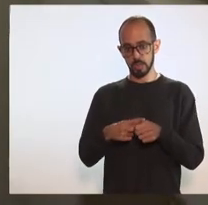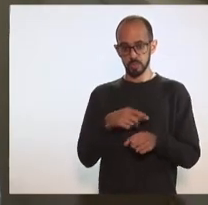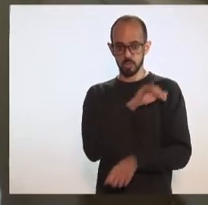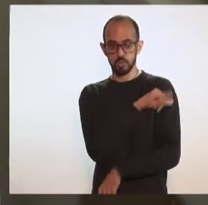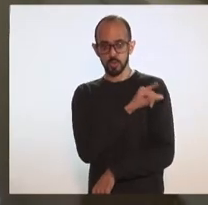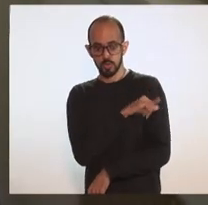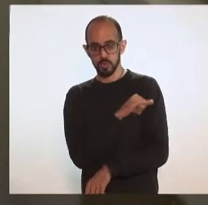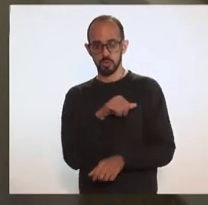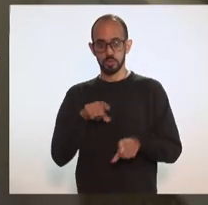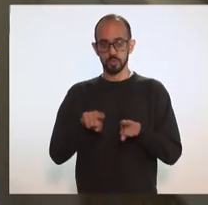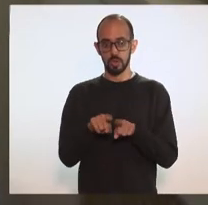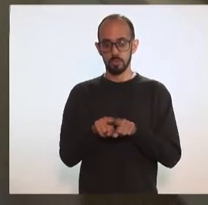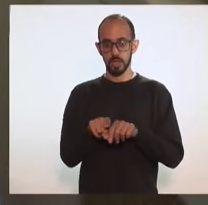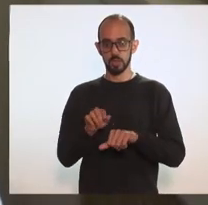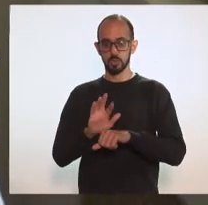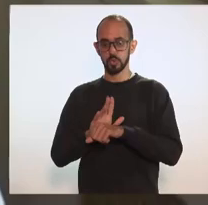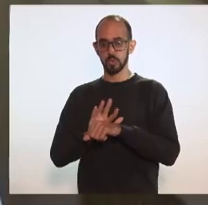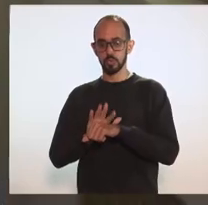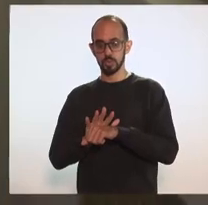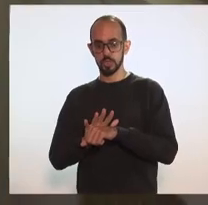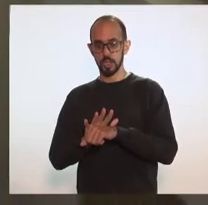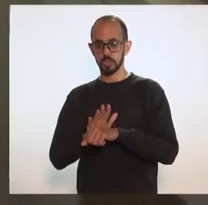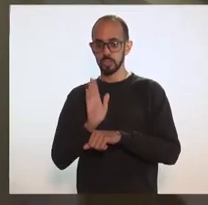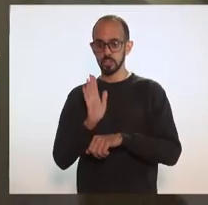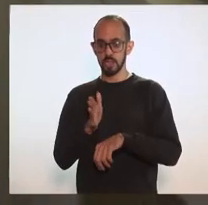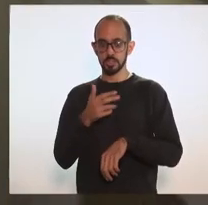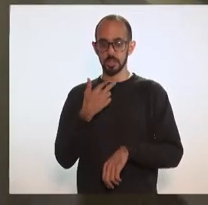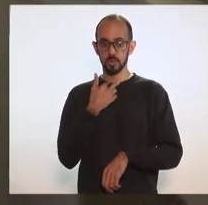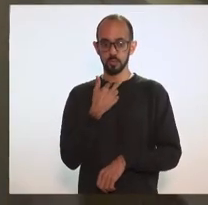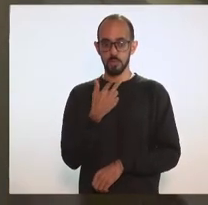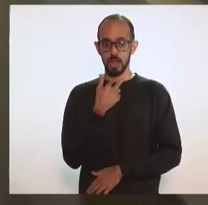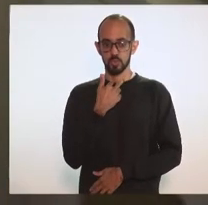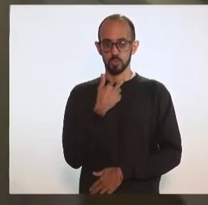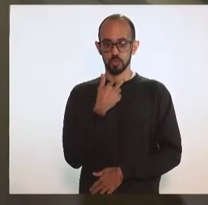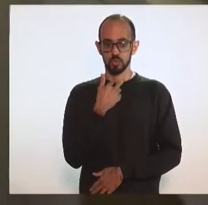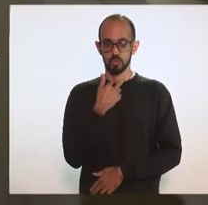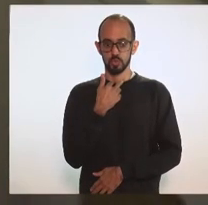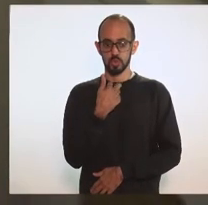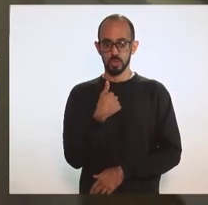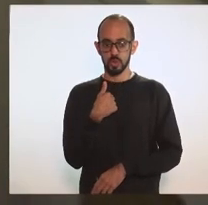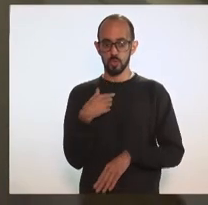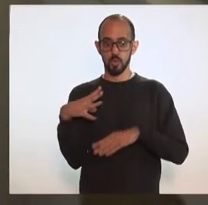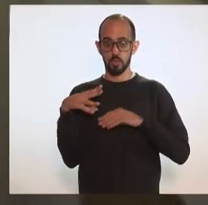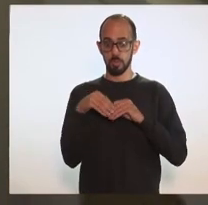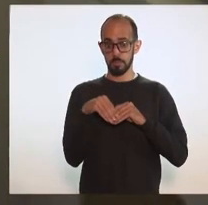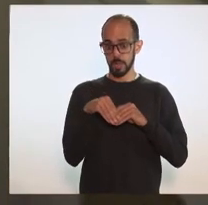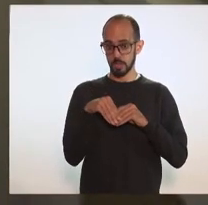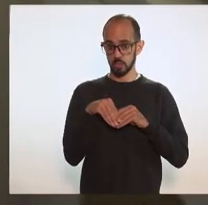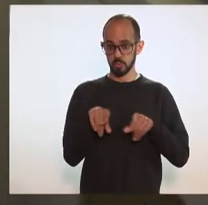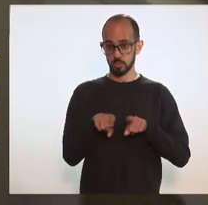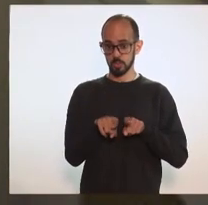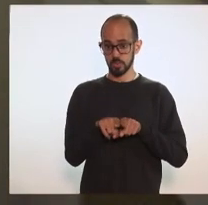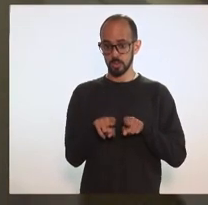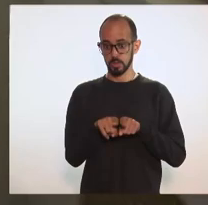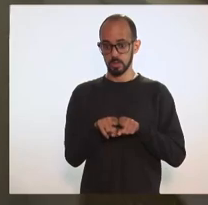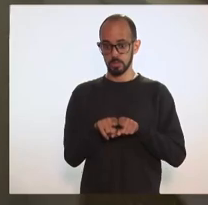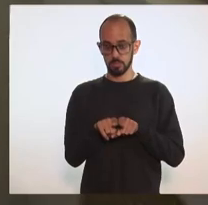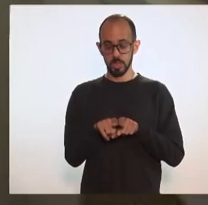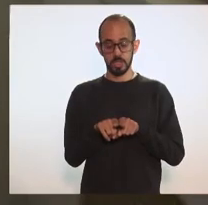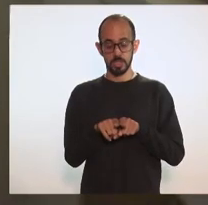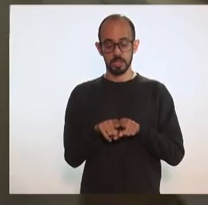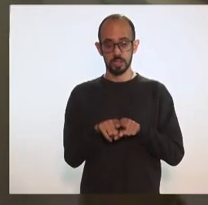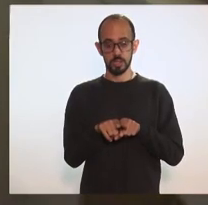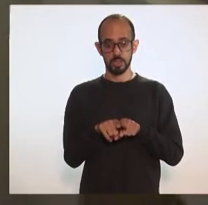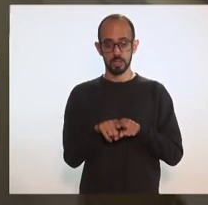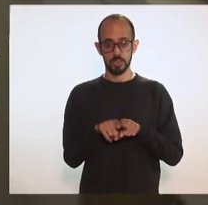já estariam ocupados e eu comprimento 200 deputada Martha Rocha